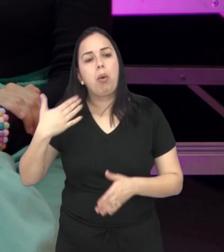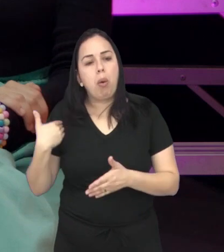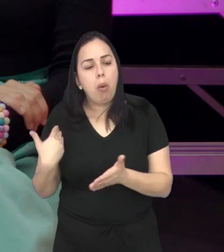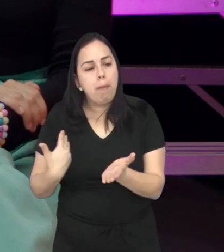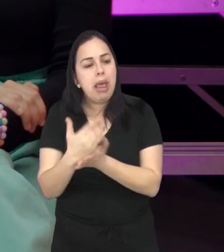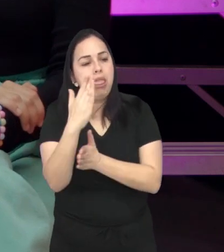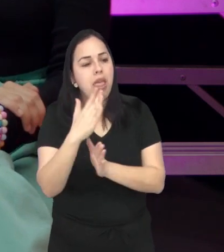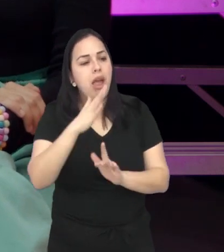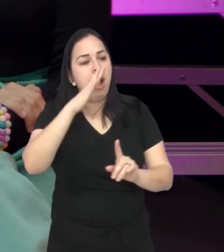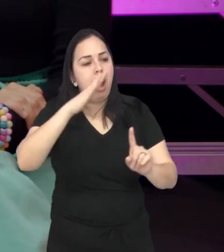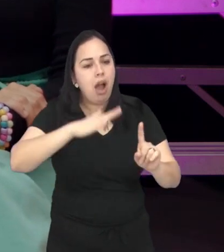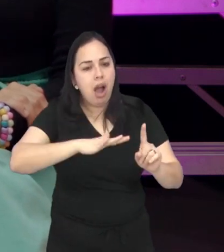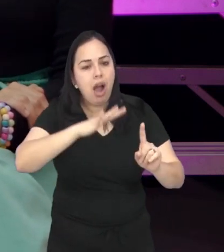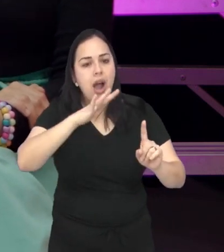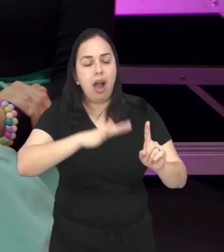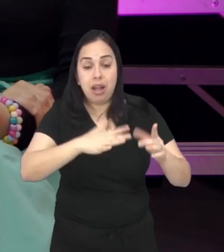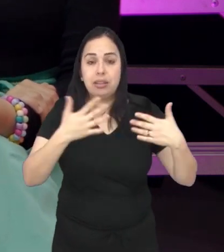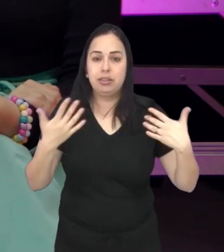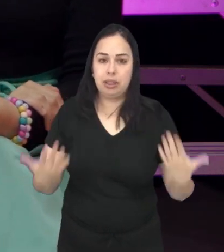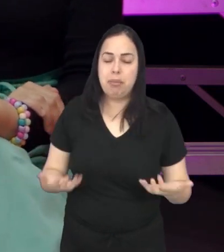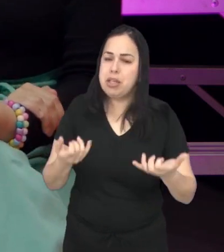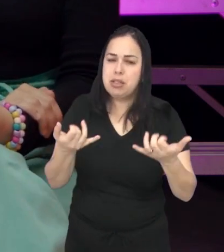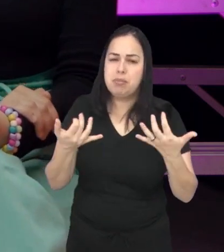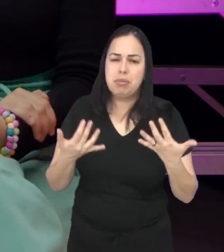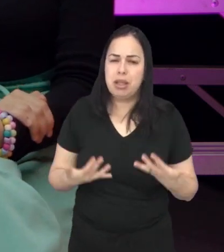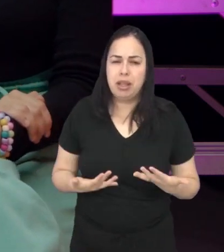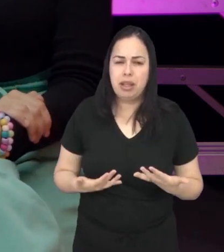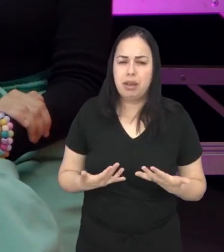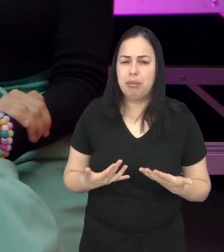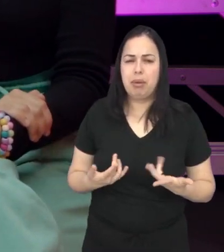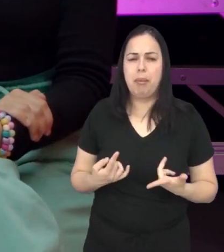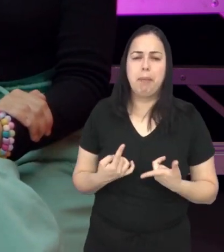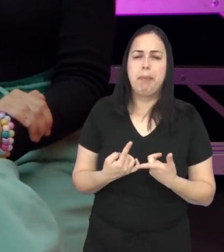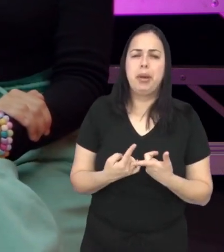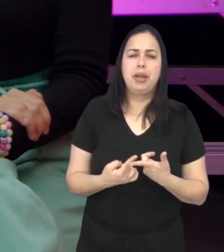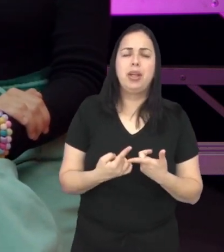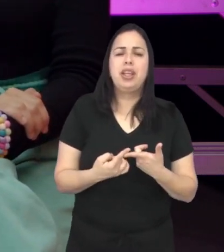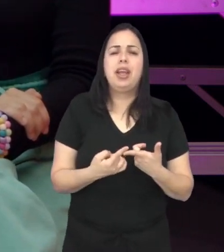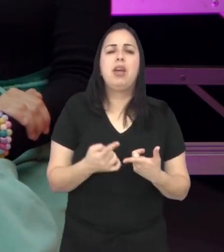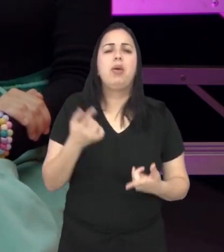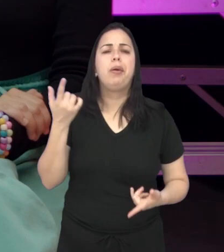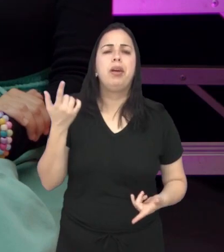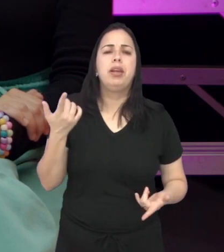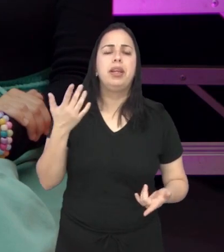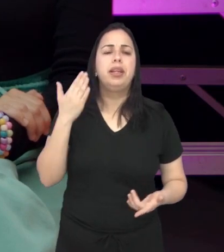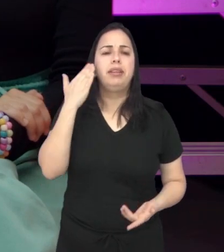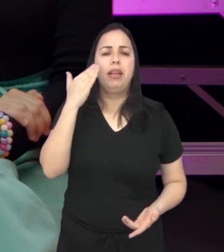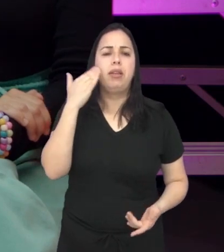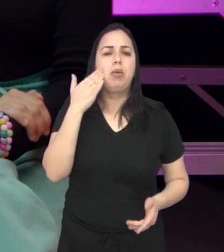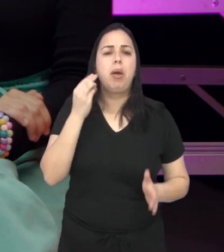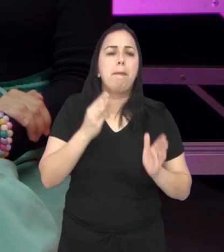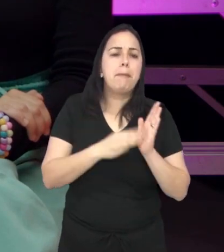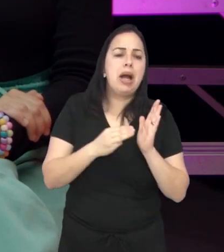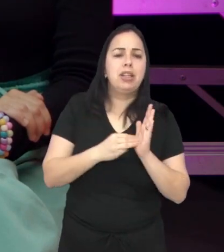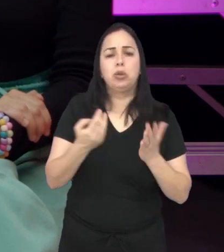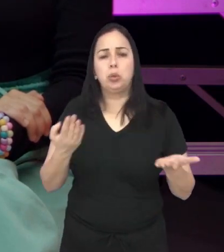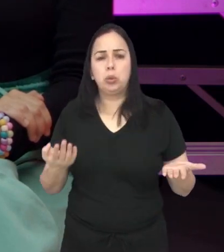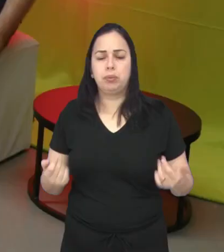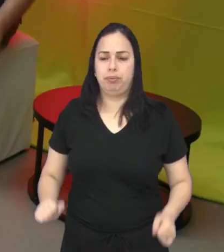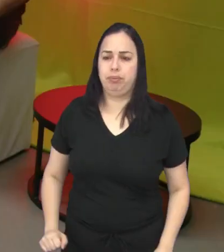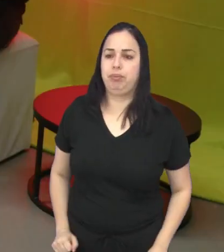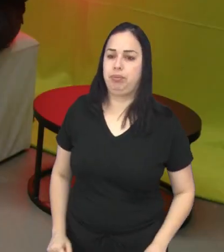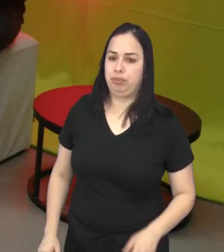acompanha. Explica pra gente por que você chegou a isso, né, esse método, esse pensamento.